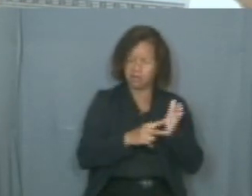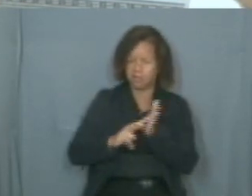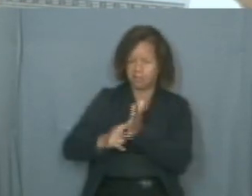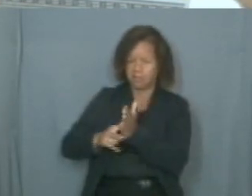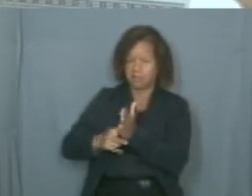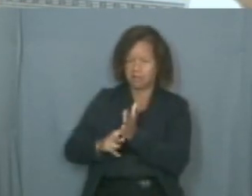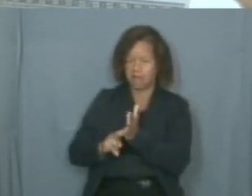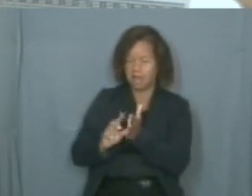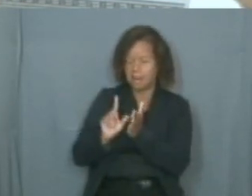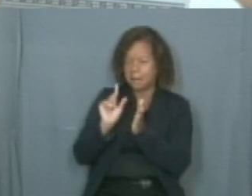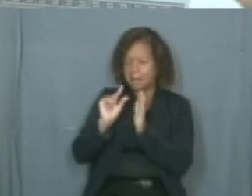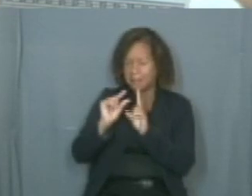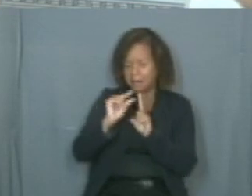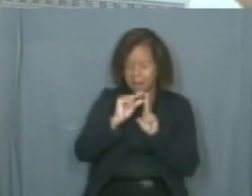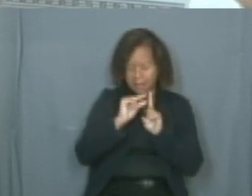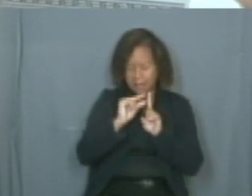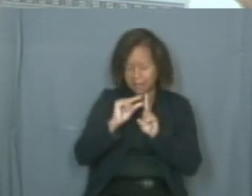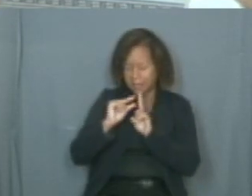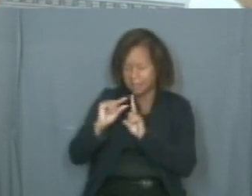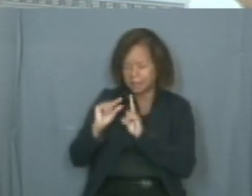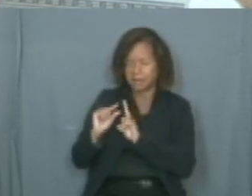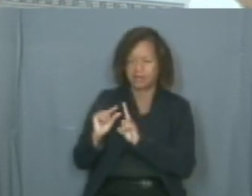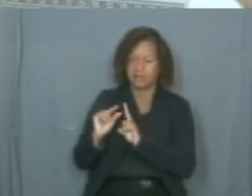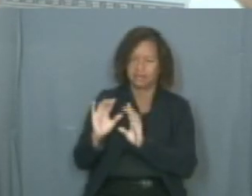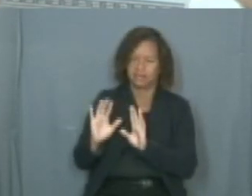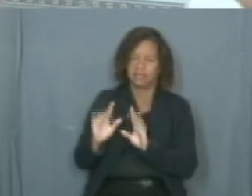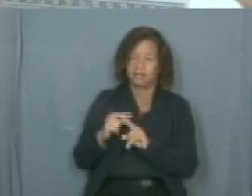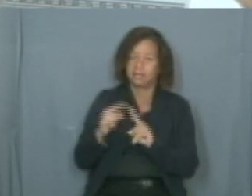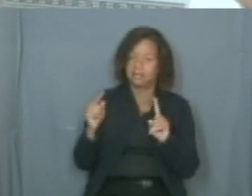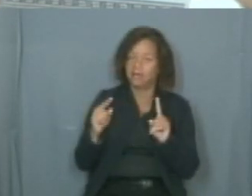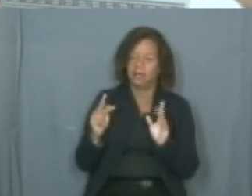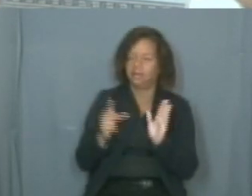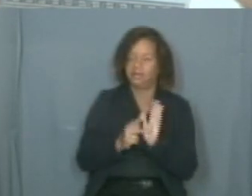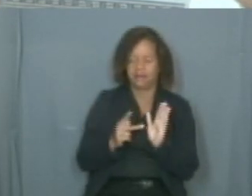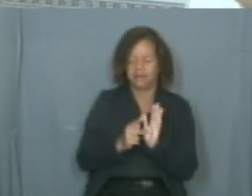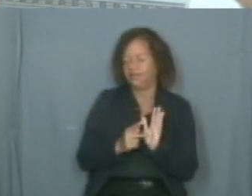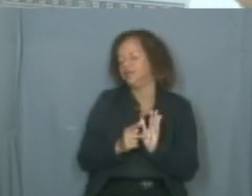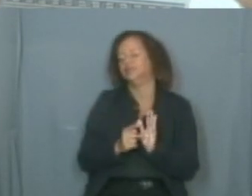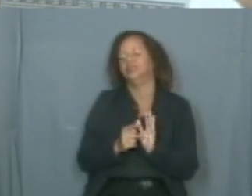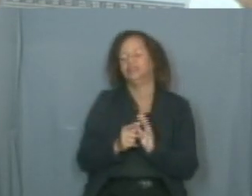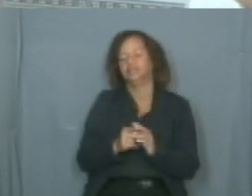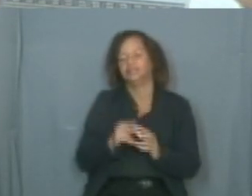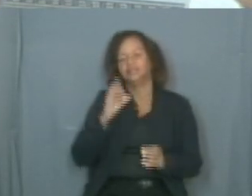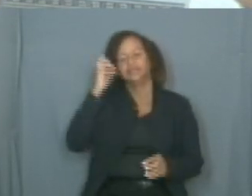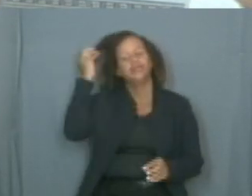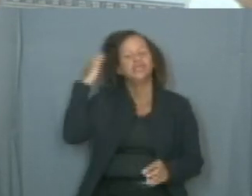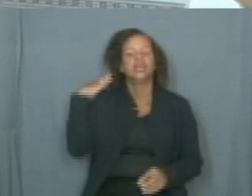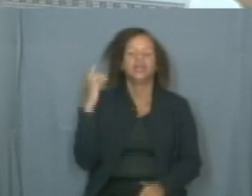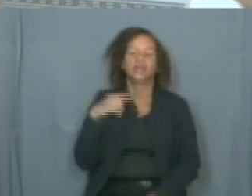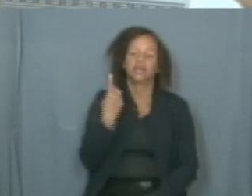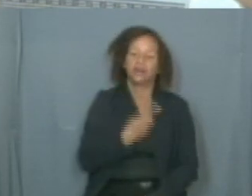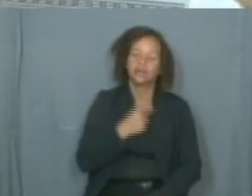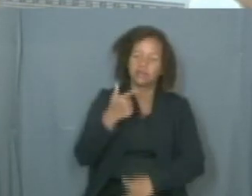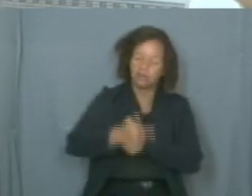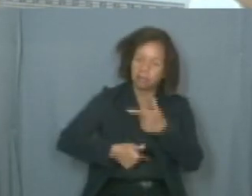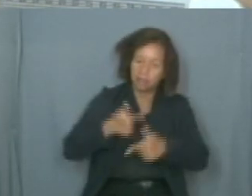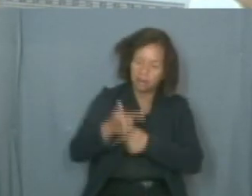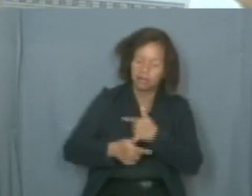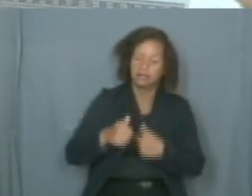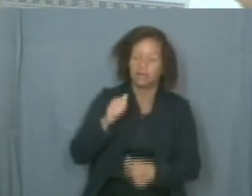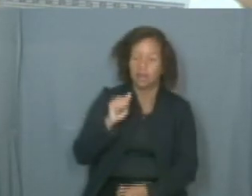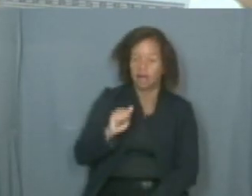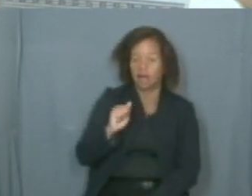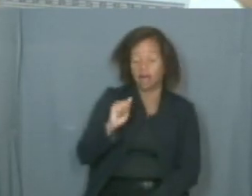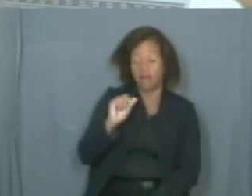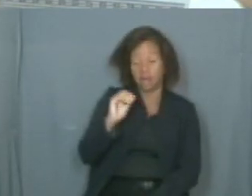a pegar palavras chavões. Mas não é a realidade. A realidade é que nós estamos trabalhando pelos